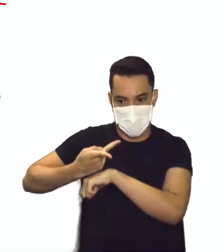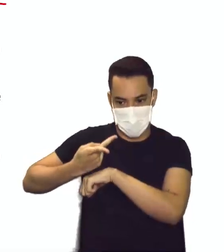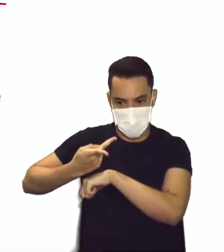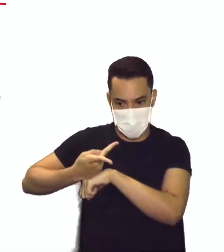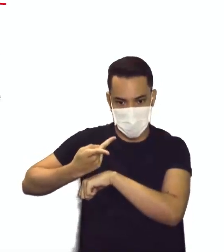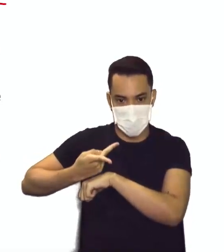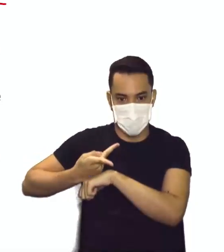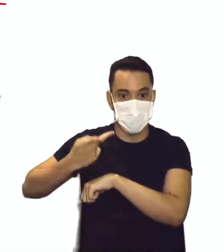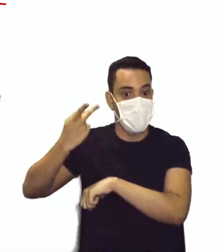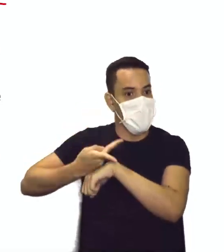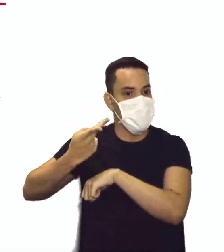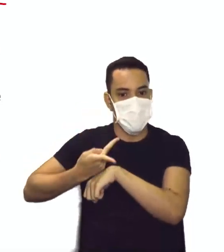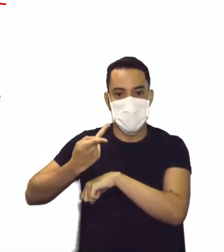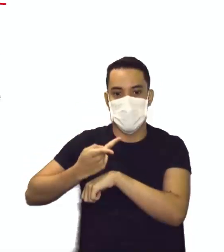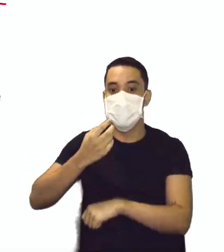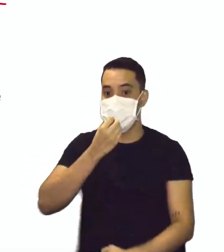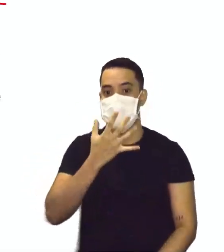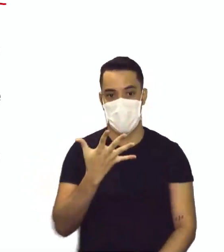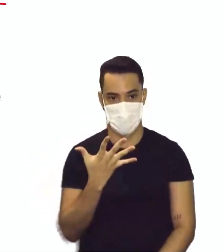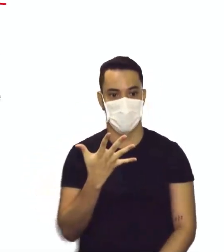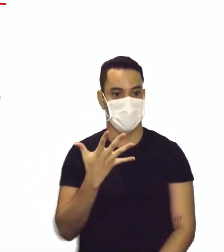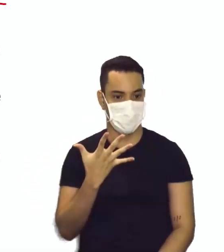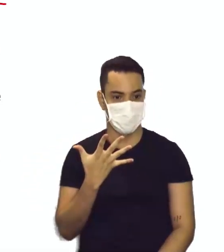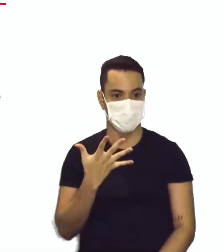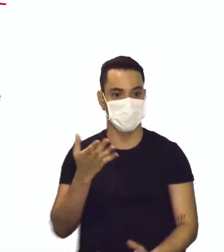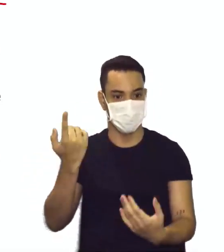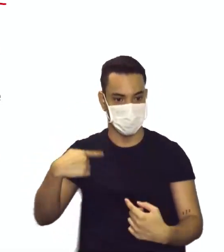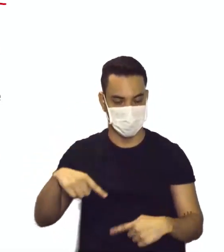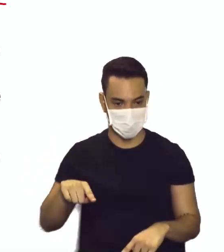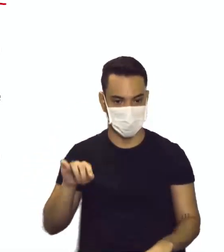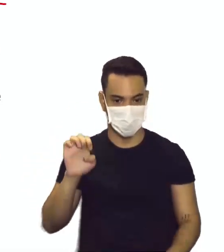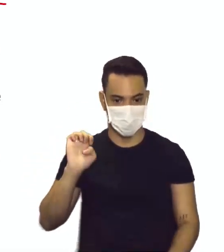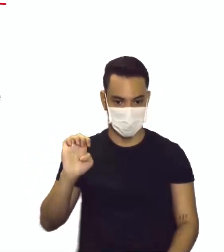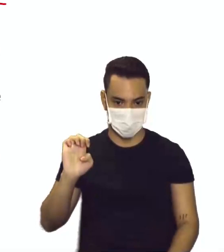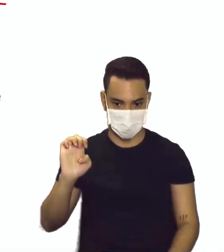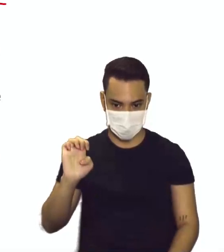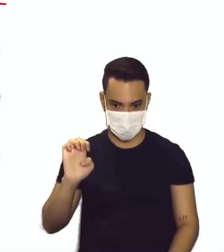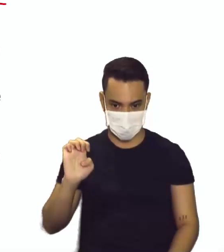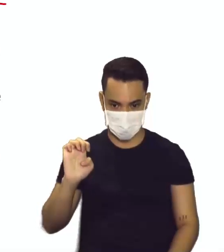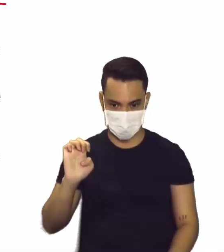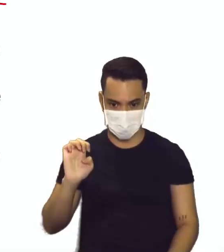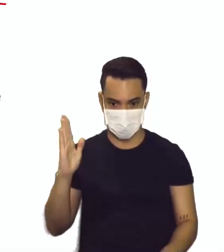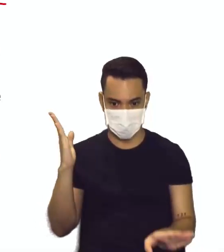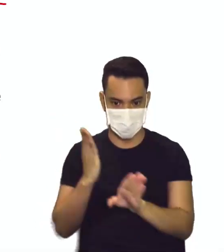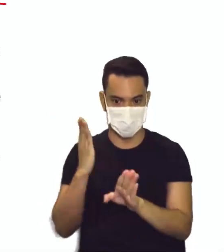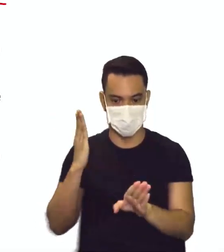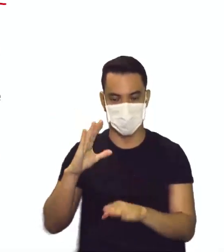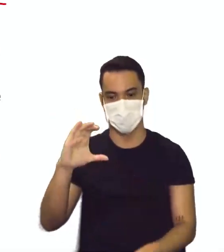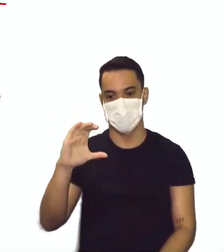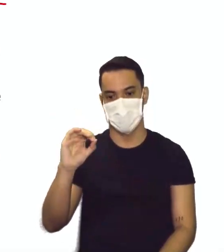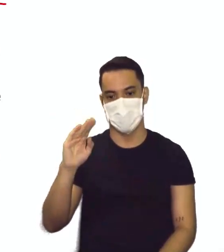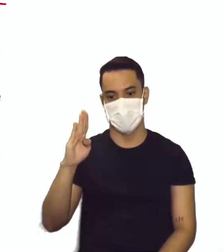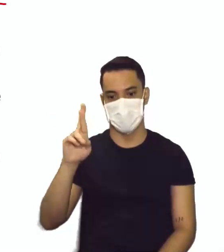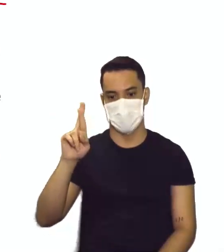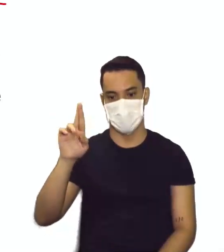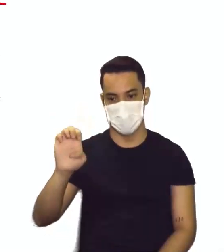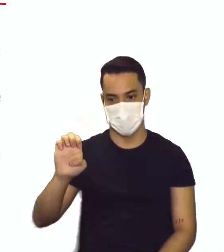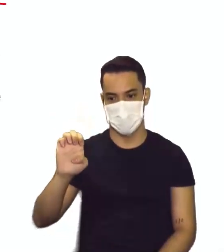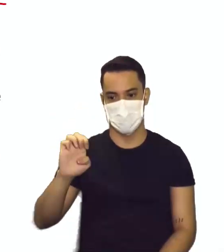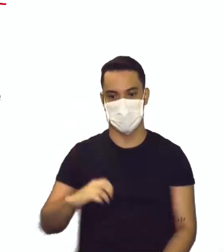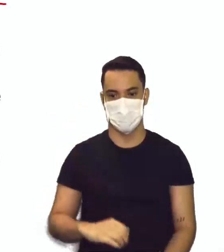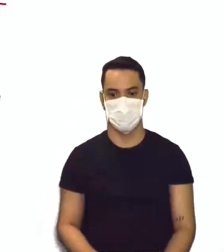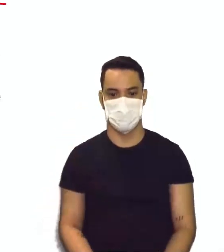prata, né? A prata também é boa condutora, ok? E a letra E tá errada por causa